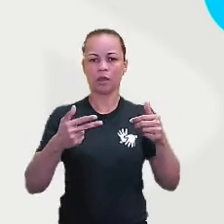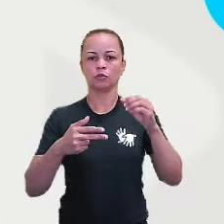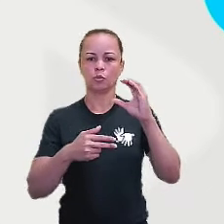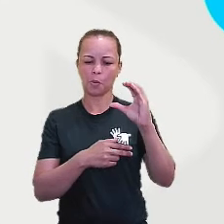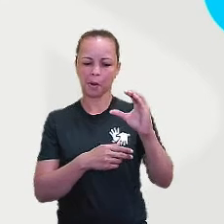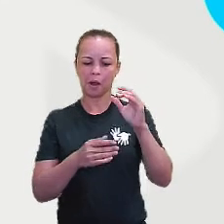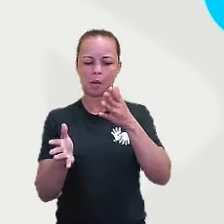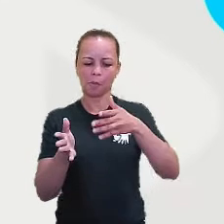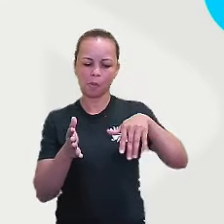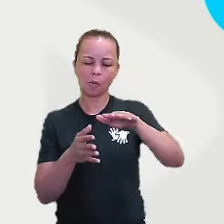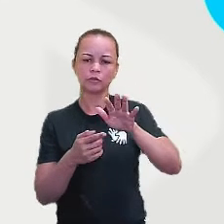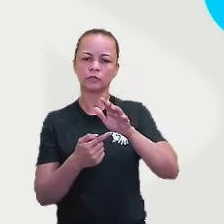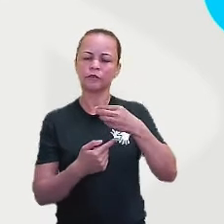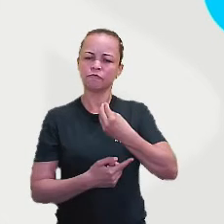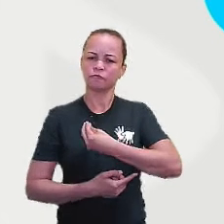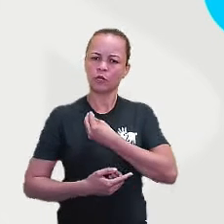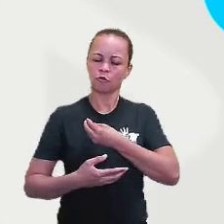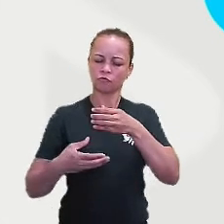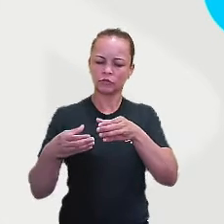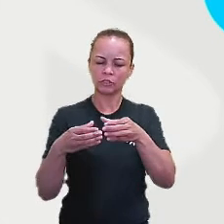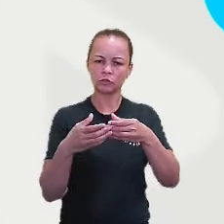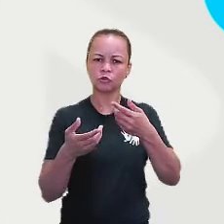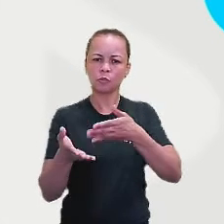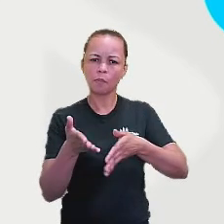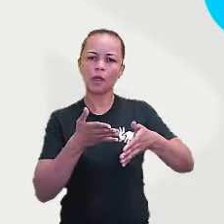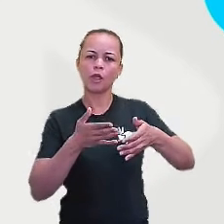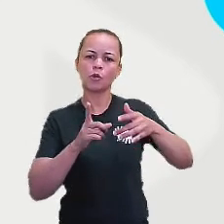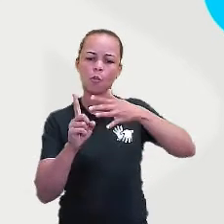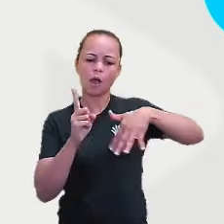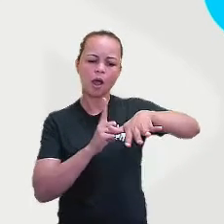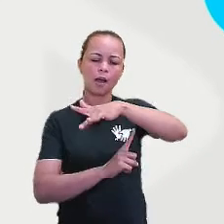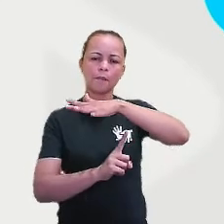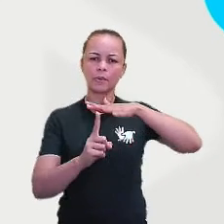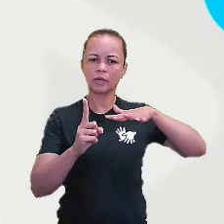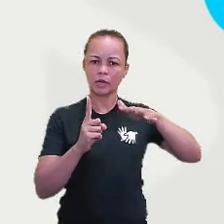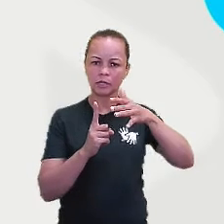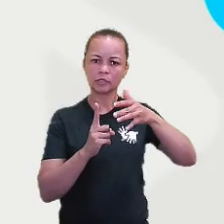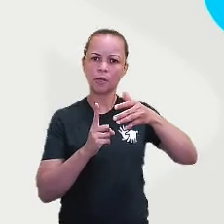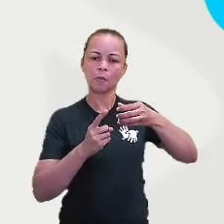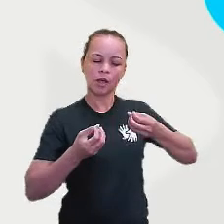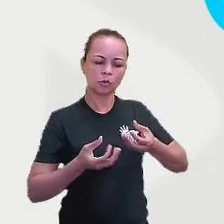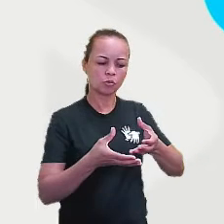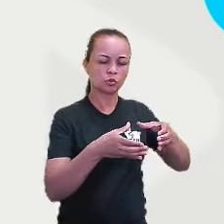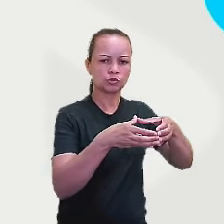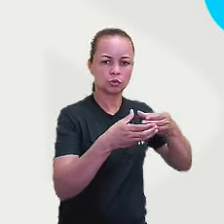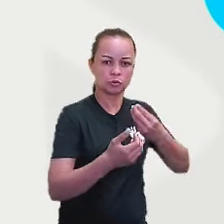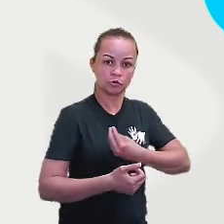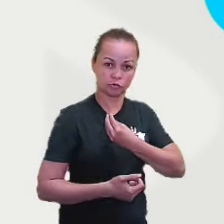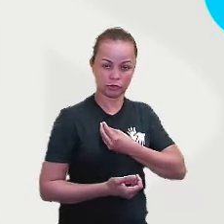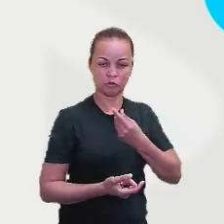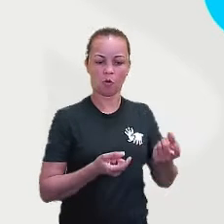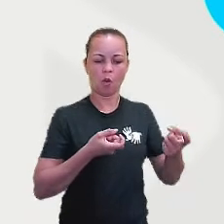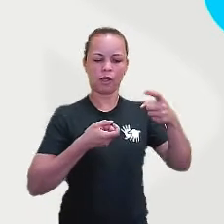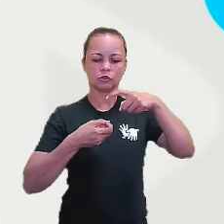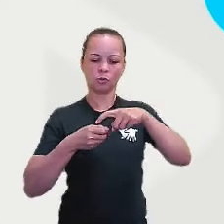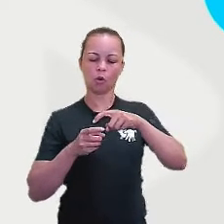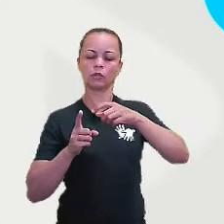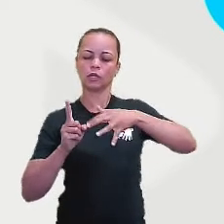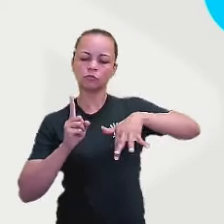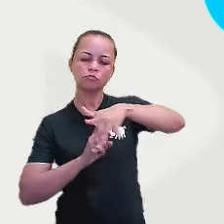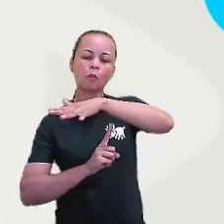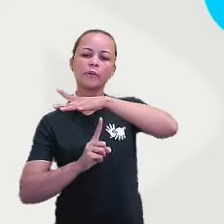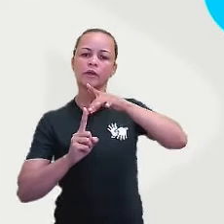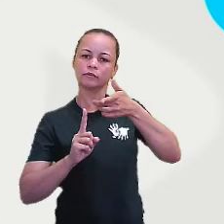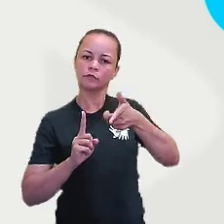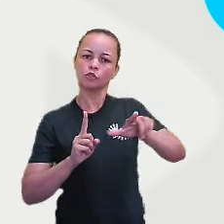ver com vida, vai do meio ambiente para os organismos vivos, retornando em seguida ao